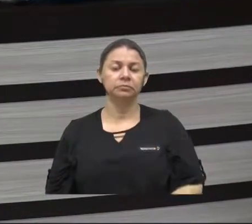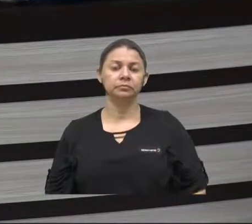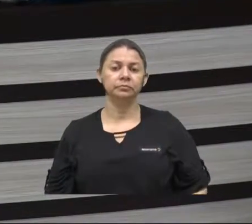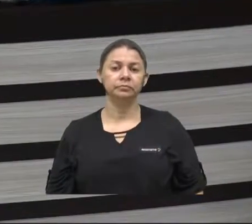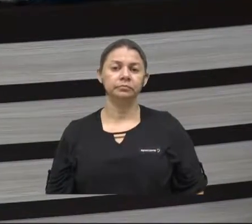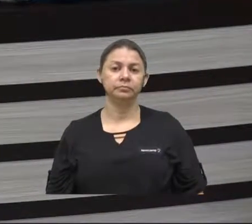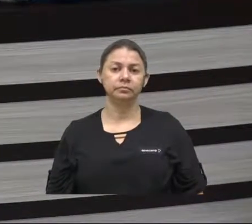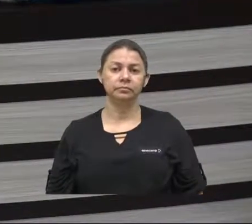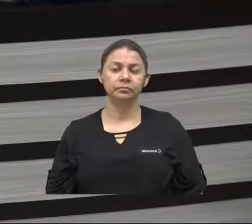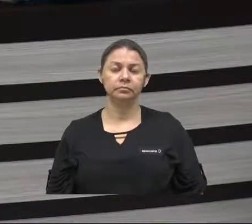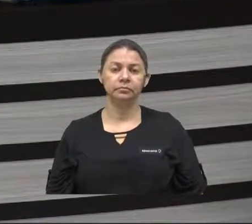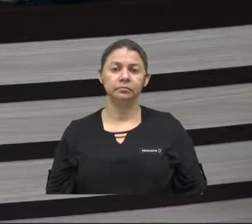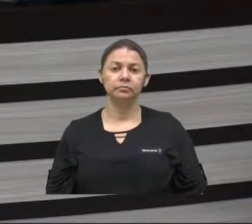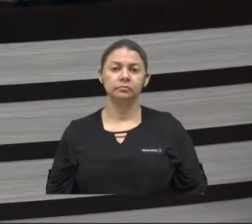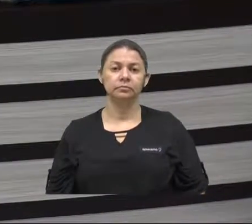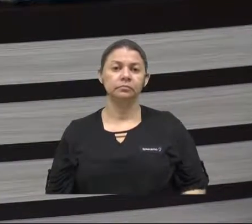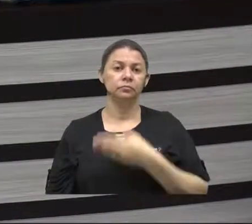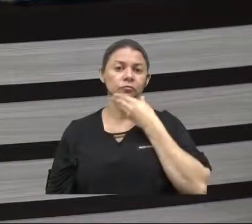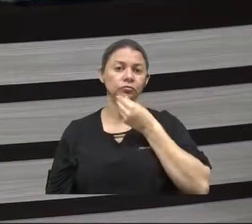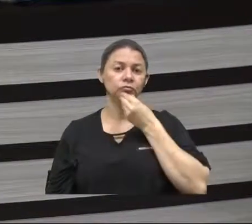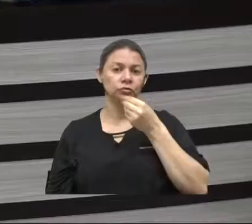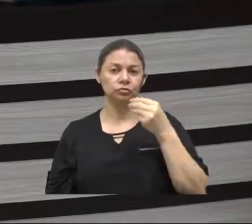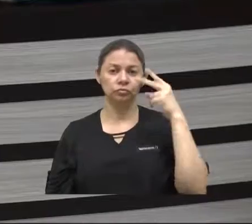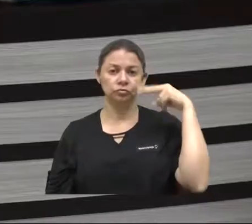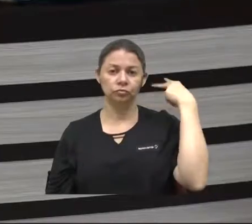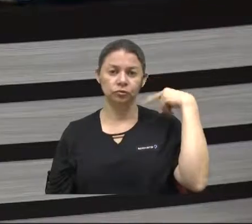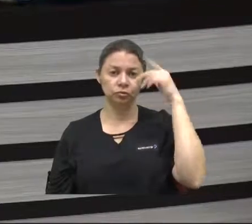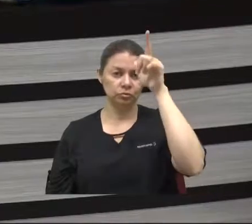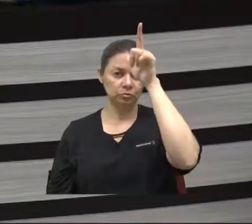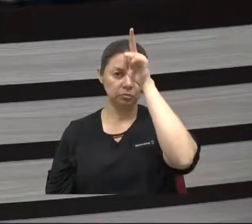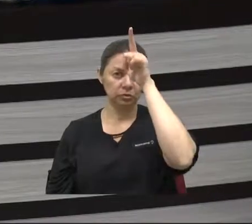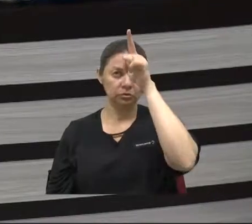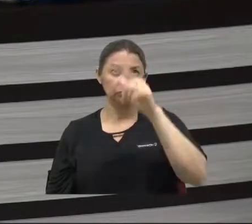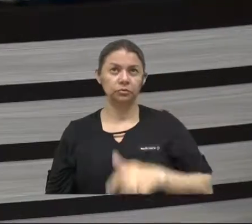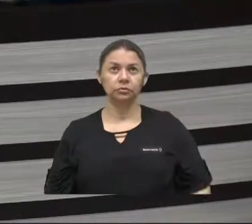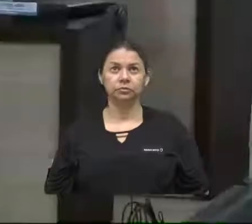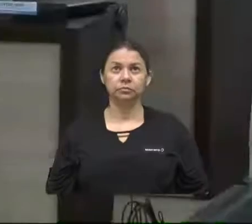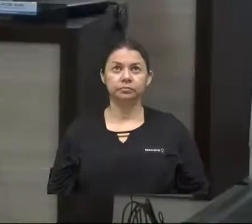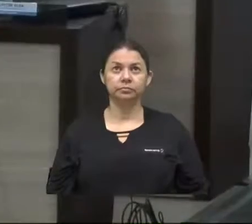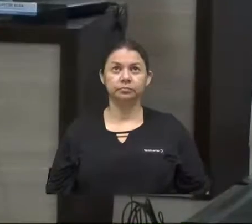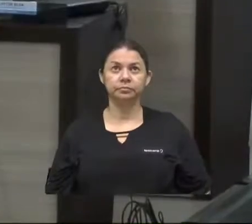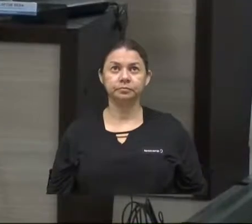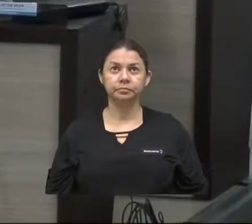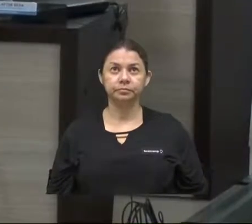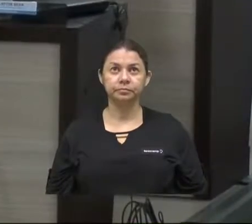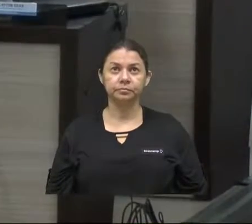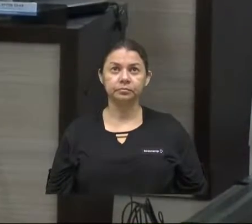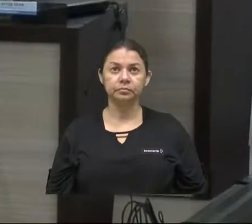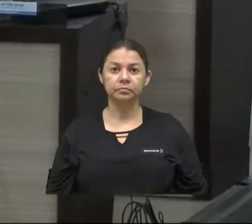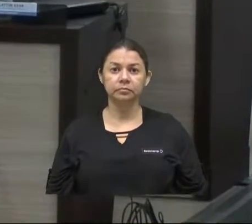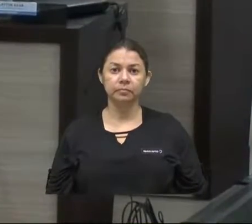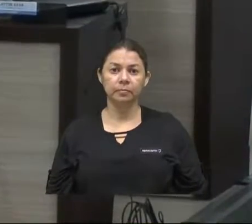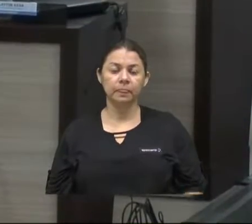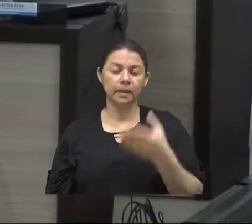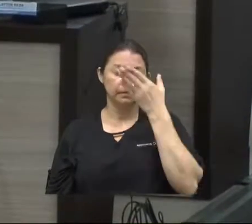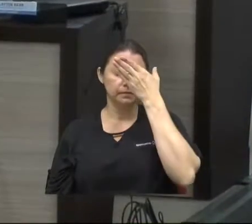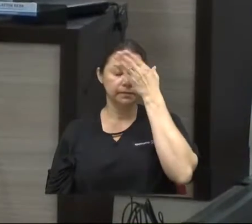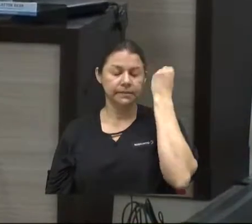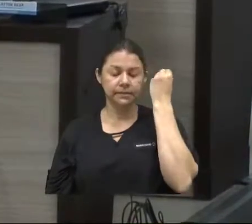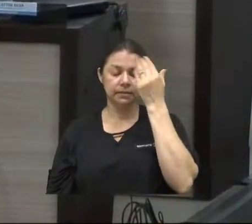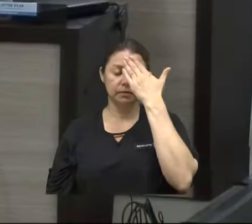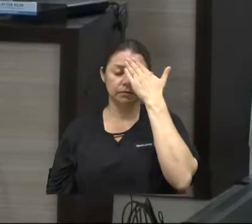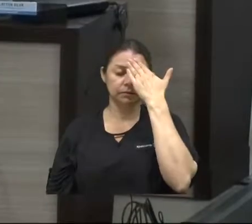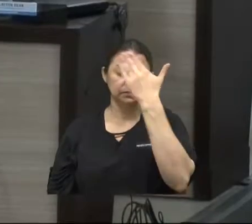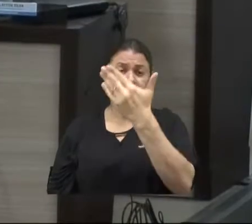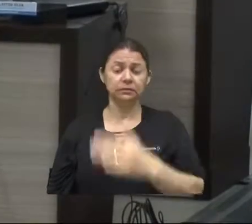Lemão. Senhor presidente, nobres pares, eu me esqueci de citar a mesa, eu quero agradecer a participação do